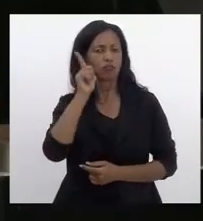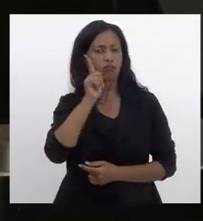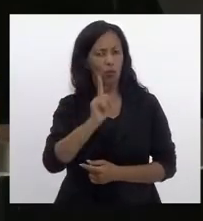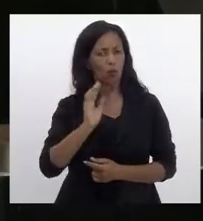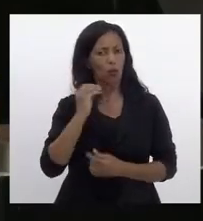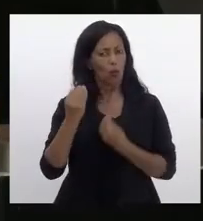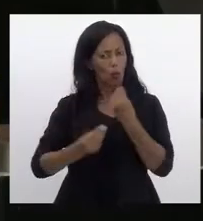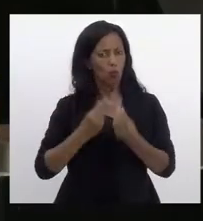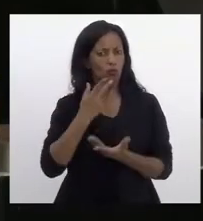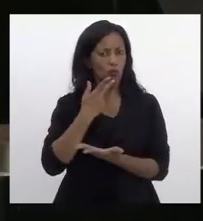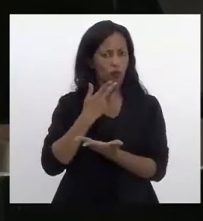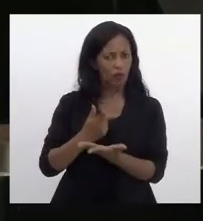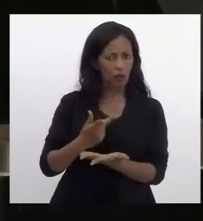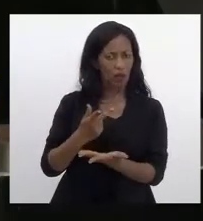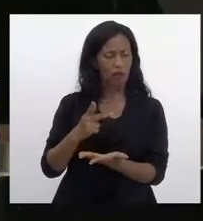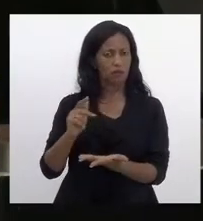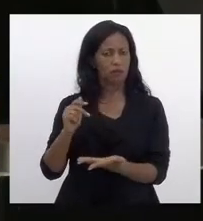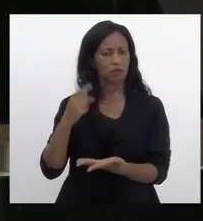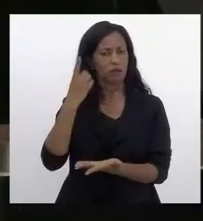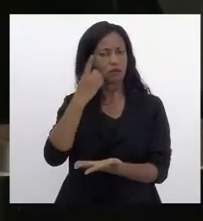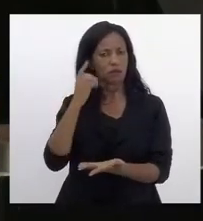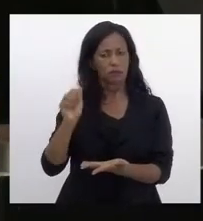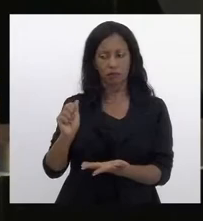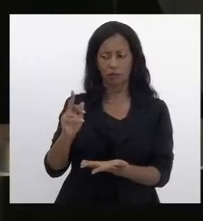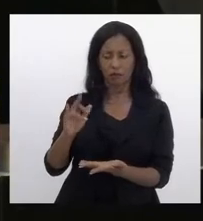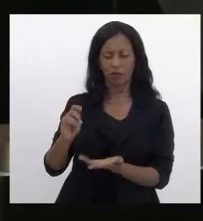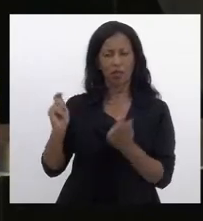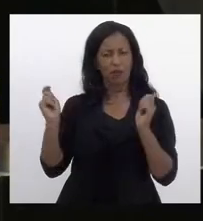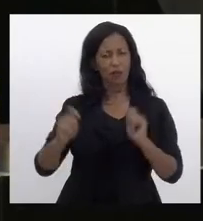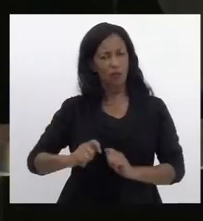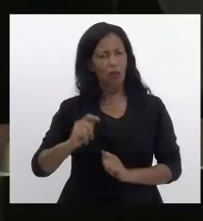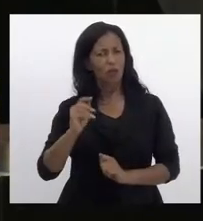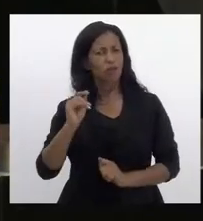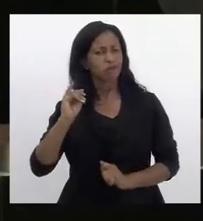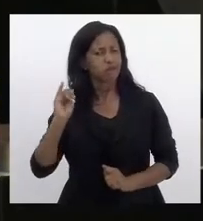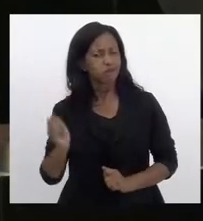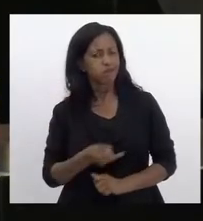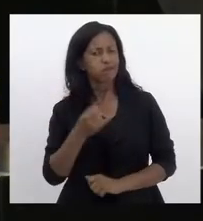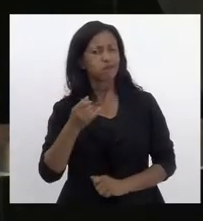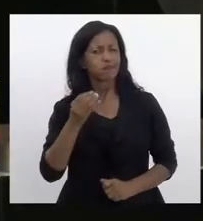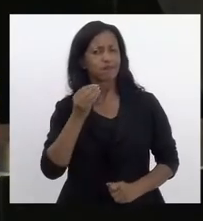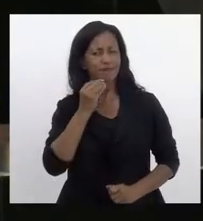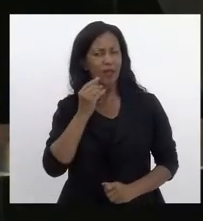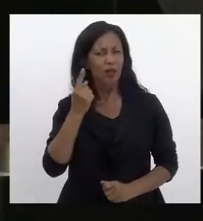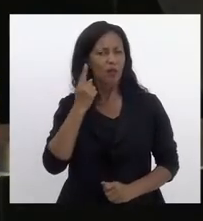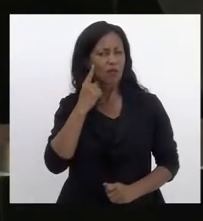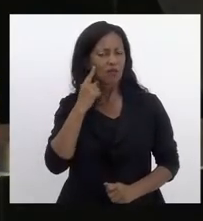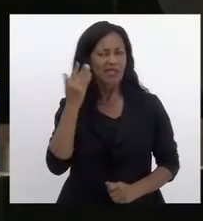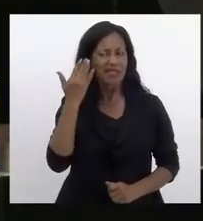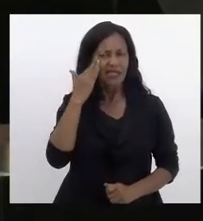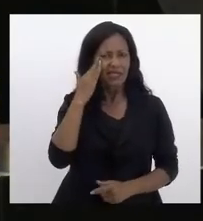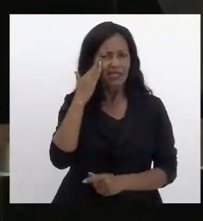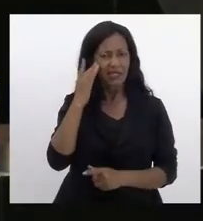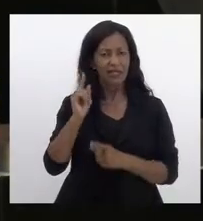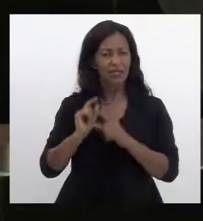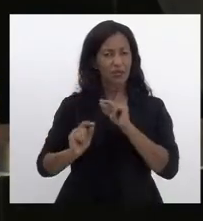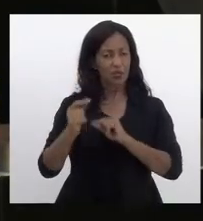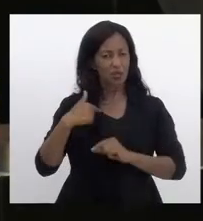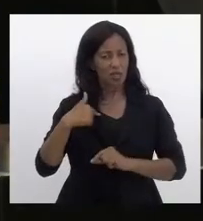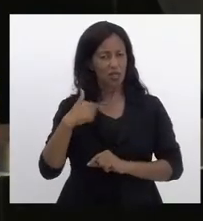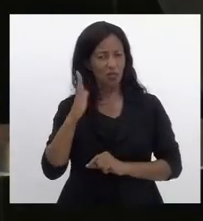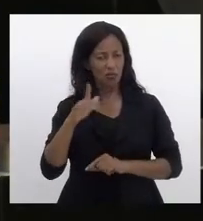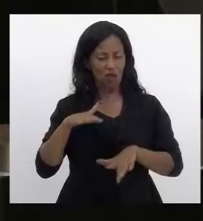dito aqui pelo deputado Átila Nunes, foi possível que a gente ouvisse aquilo que eu, que venho de um